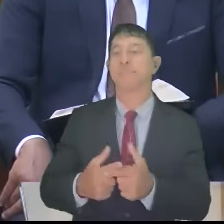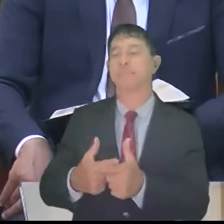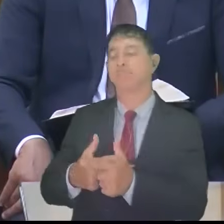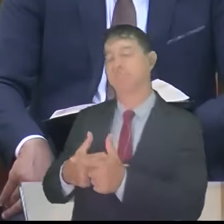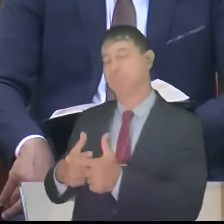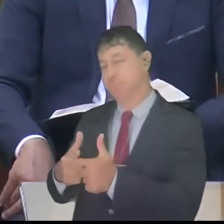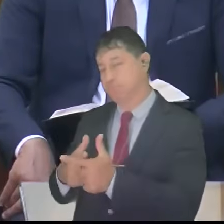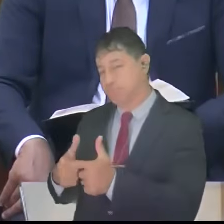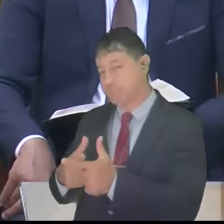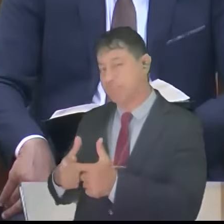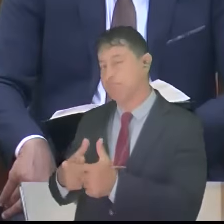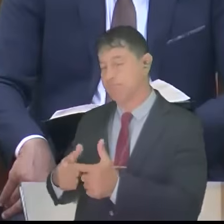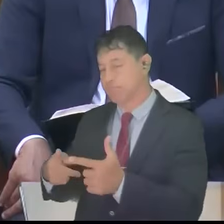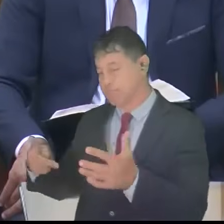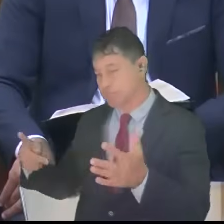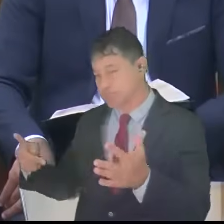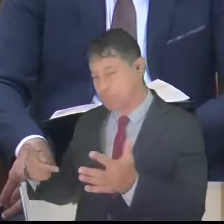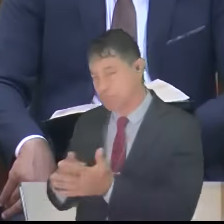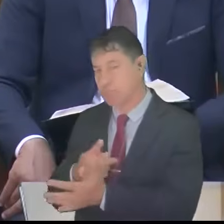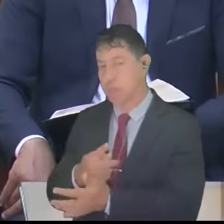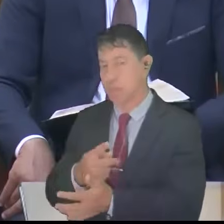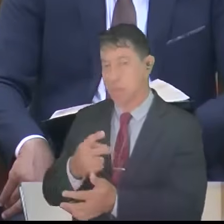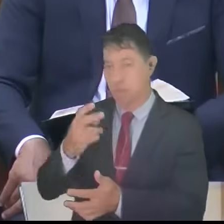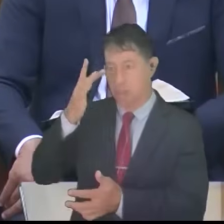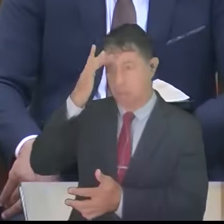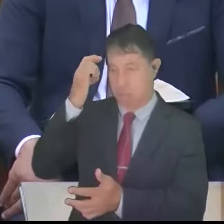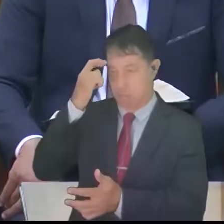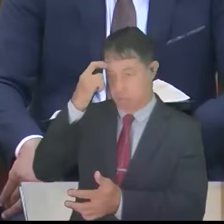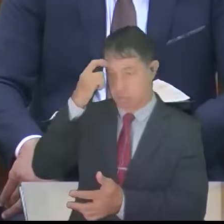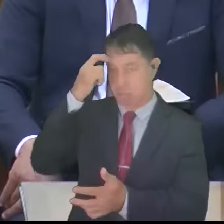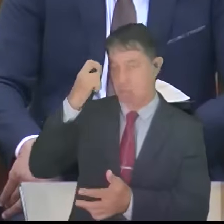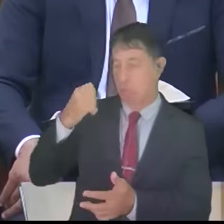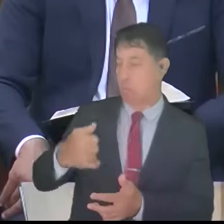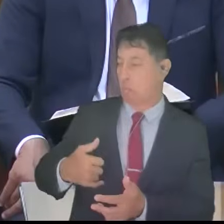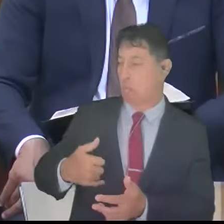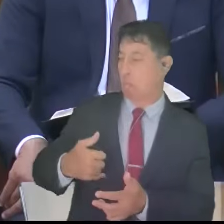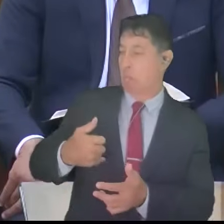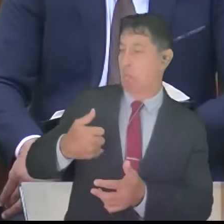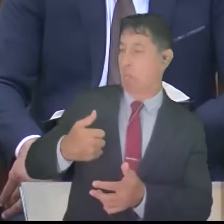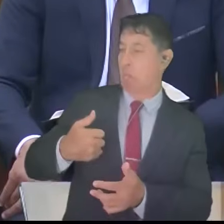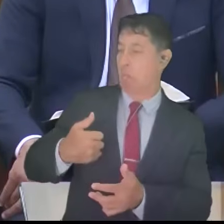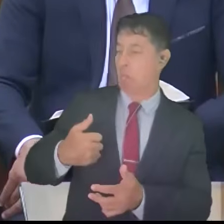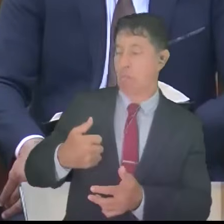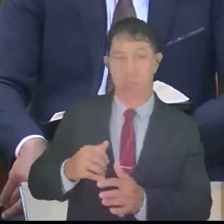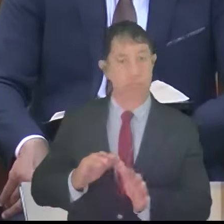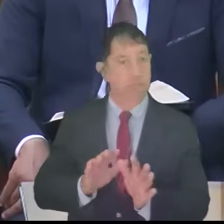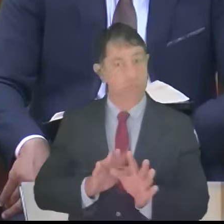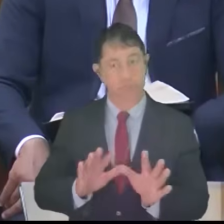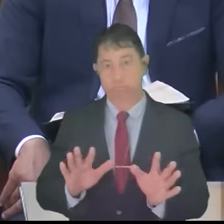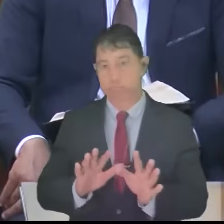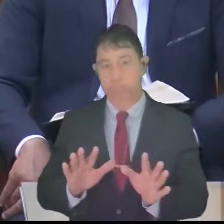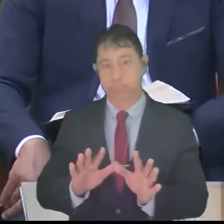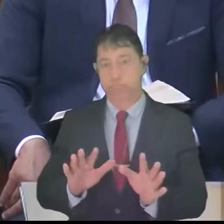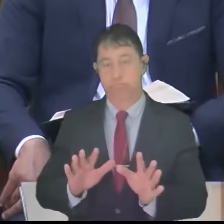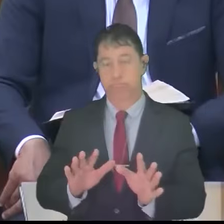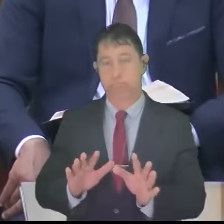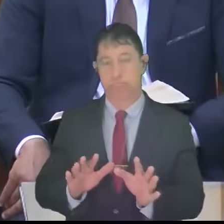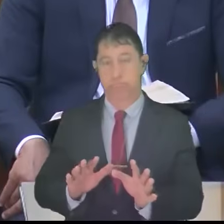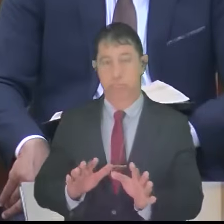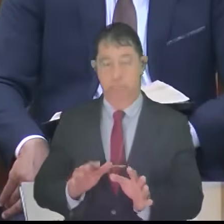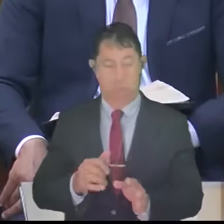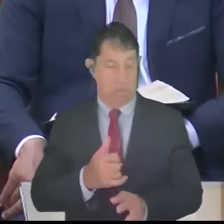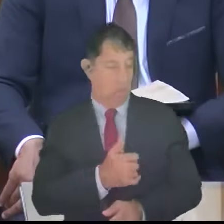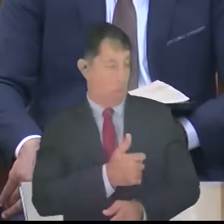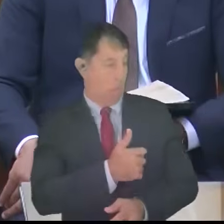as pessoas cultas, as pessoas instruídas, elas são soberbas, elas se tornam